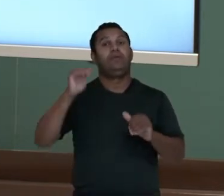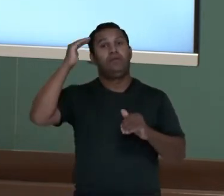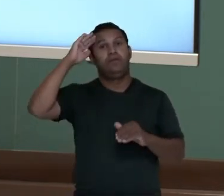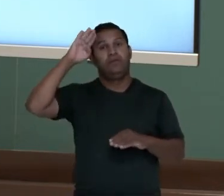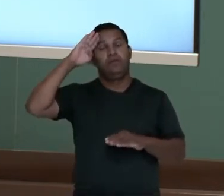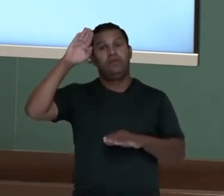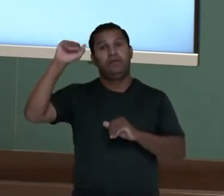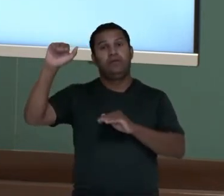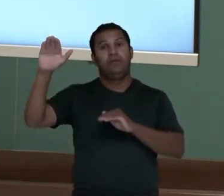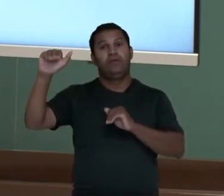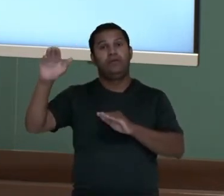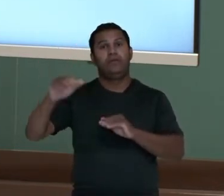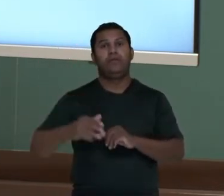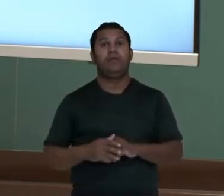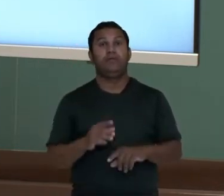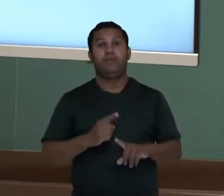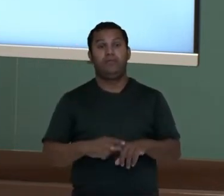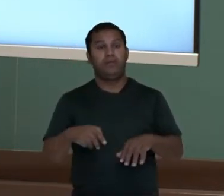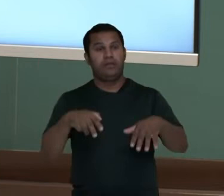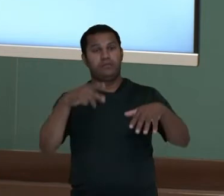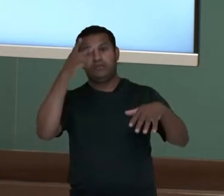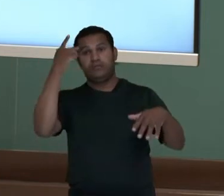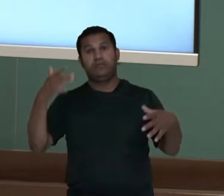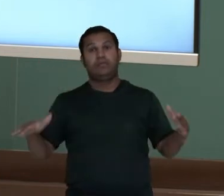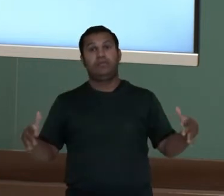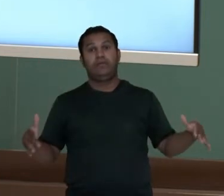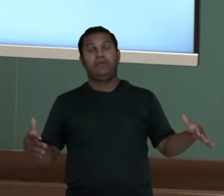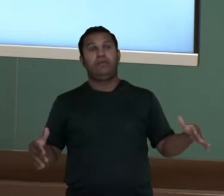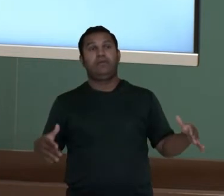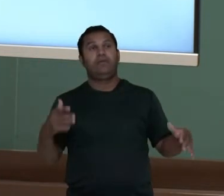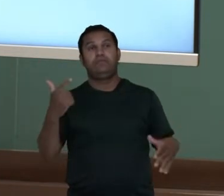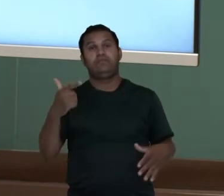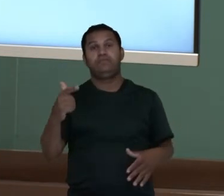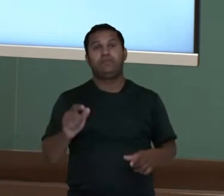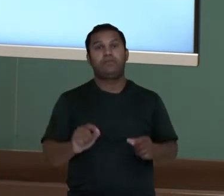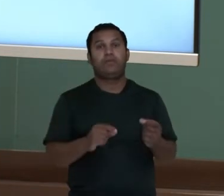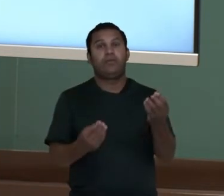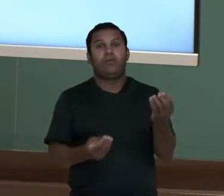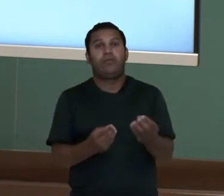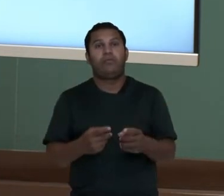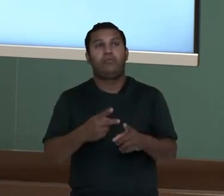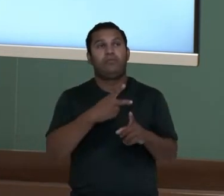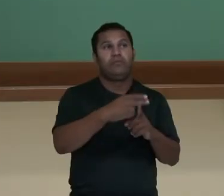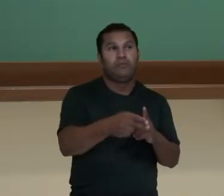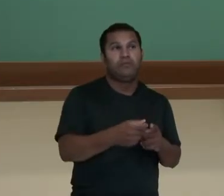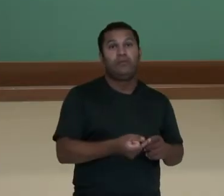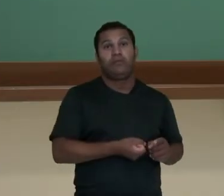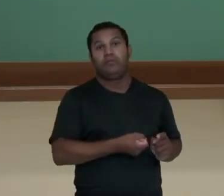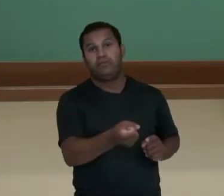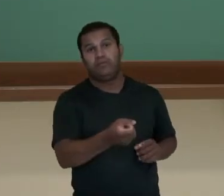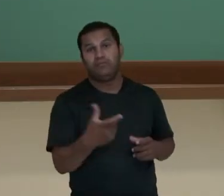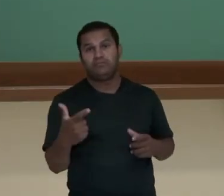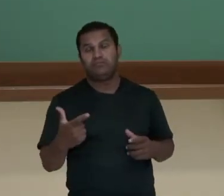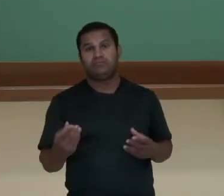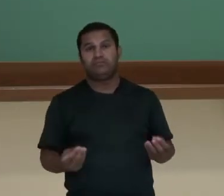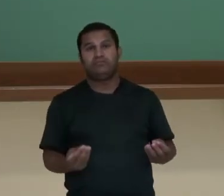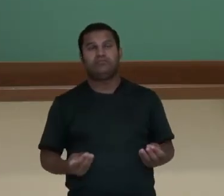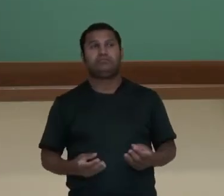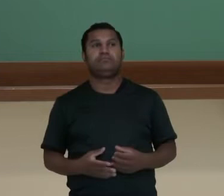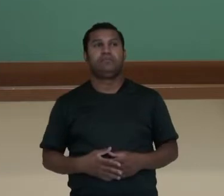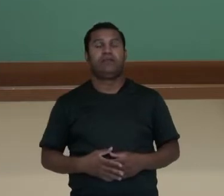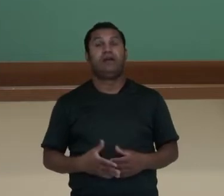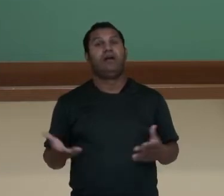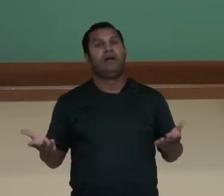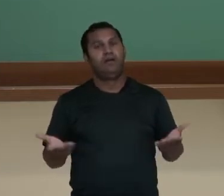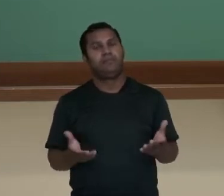compunham as cidades aztecas, como, por exemplo, Tenochtitlan. E aqui a gente tem uma atividade, vamos ler o